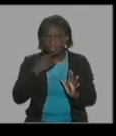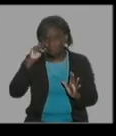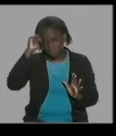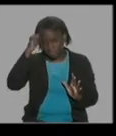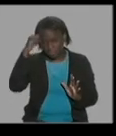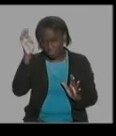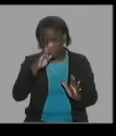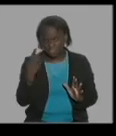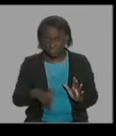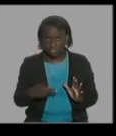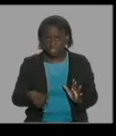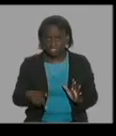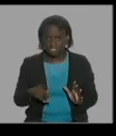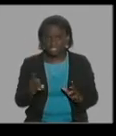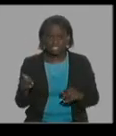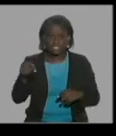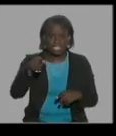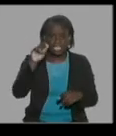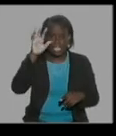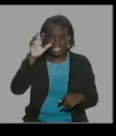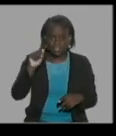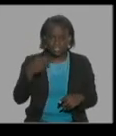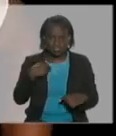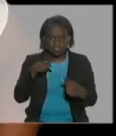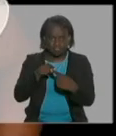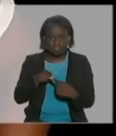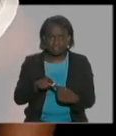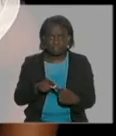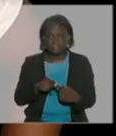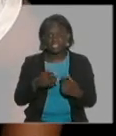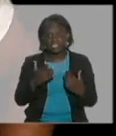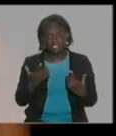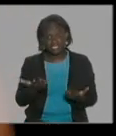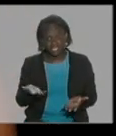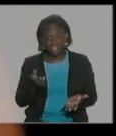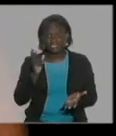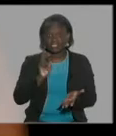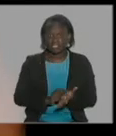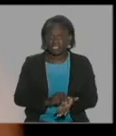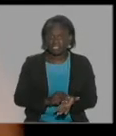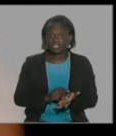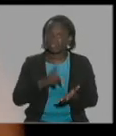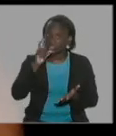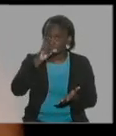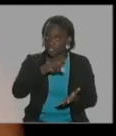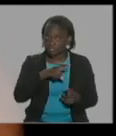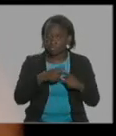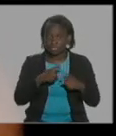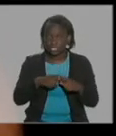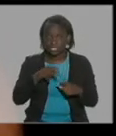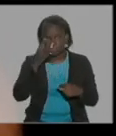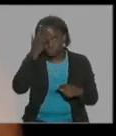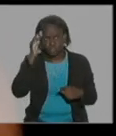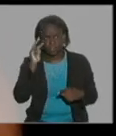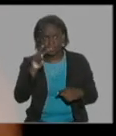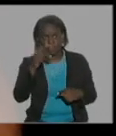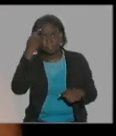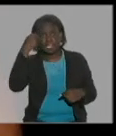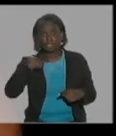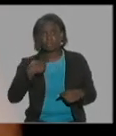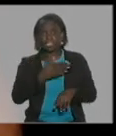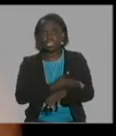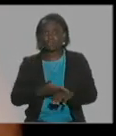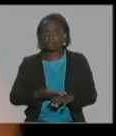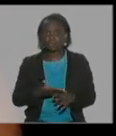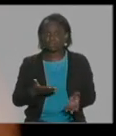homem negro brasileiro na África? Como é que foi isso? Na verdade, foi um processo bem difícil, porque lá eu era visto como